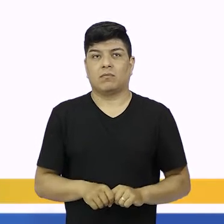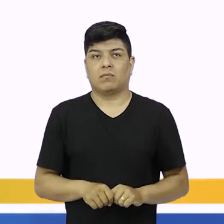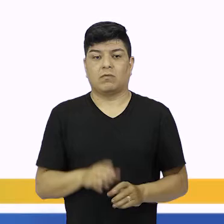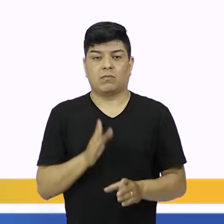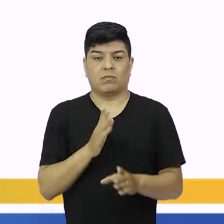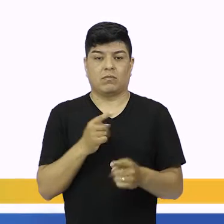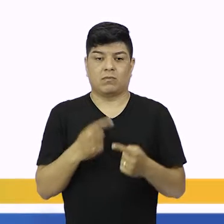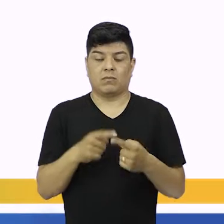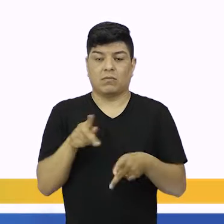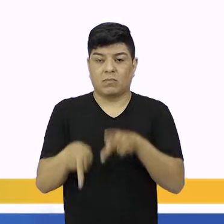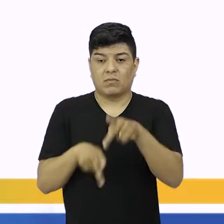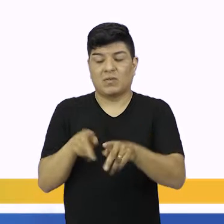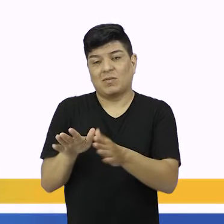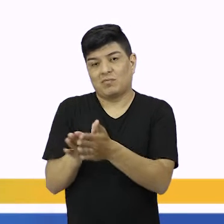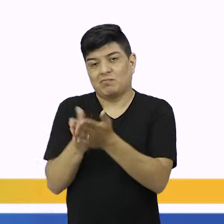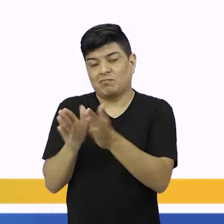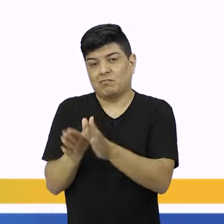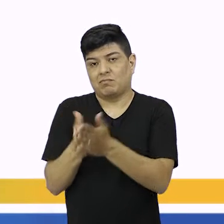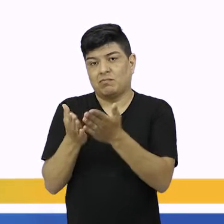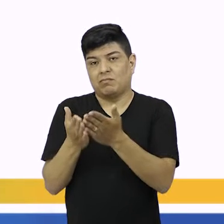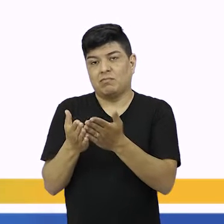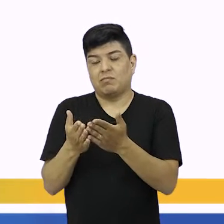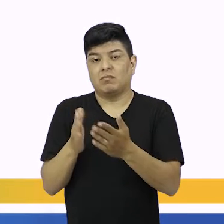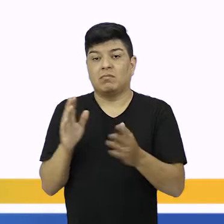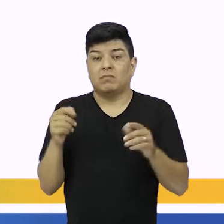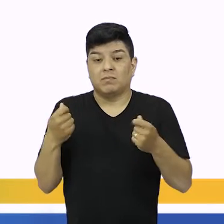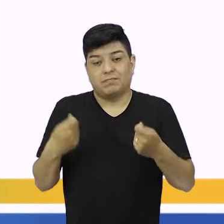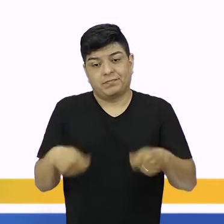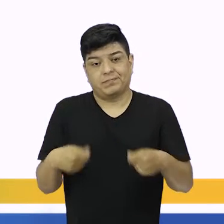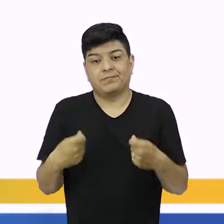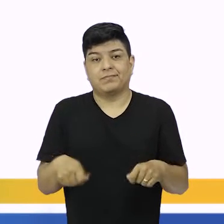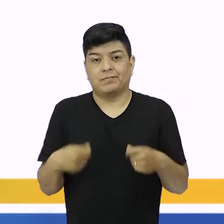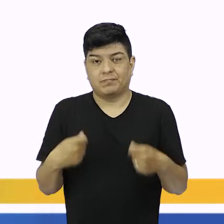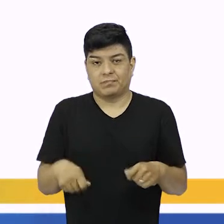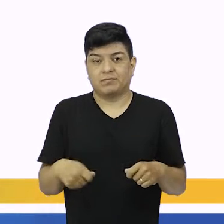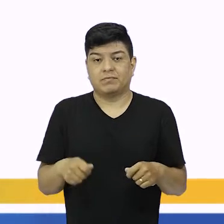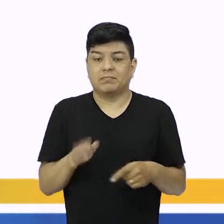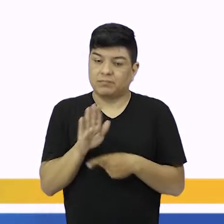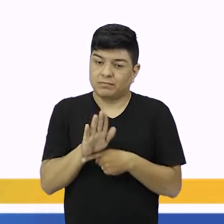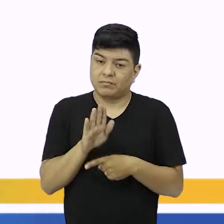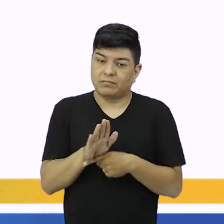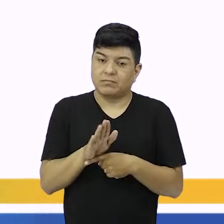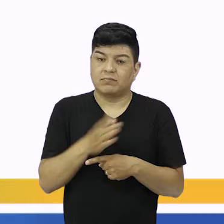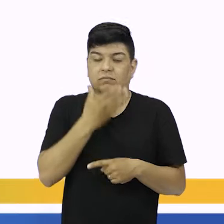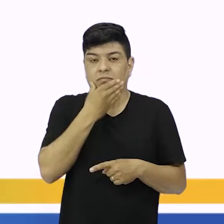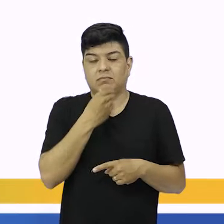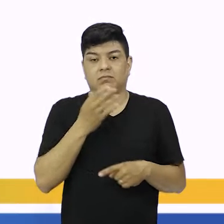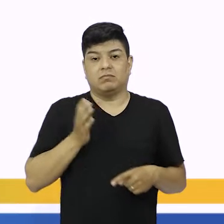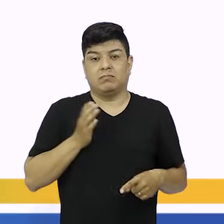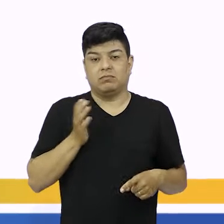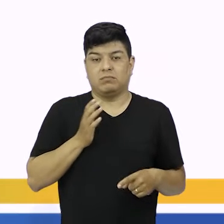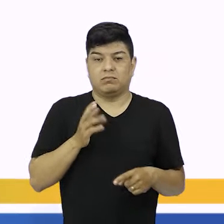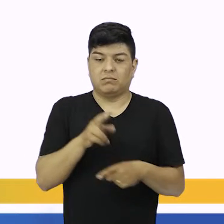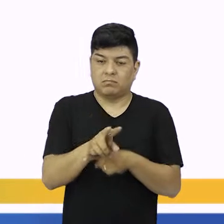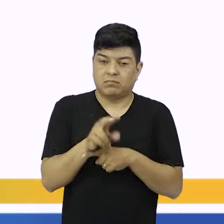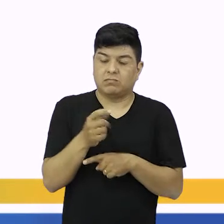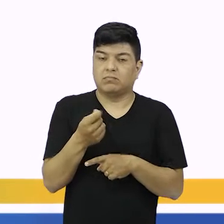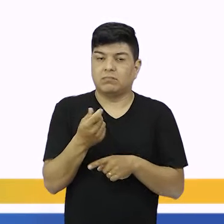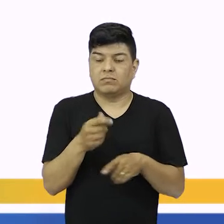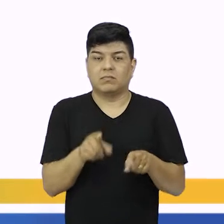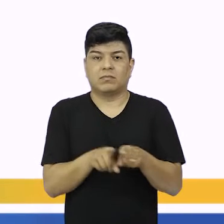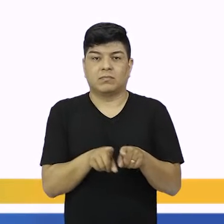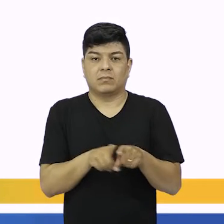a população era geralmente pobre, então ela dependia desses favores do coronel, empréstimos,